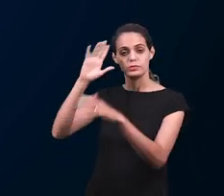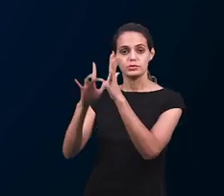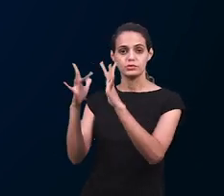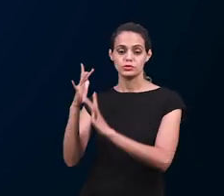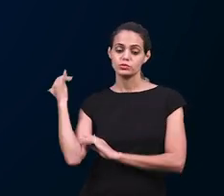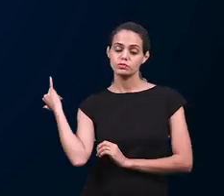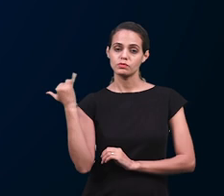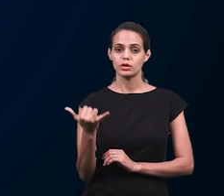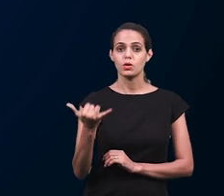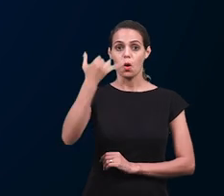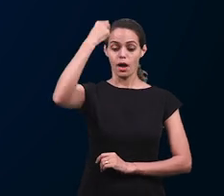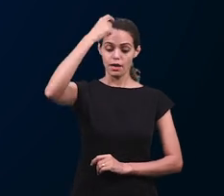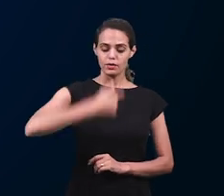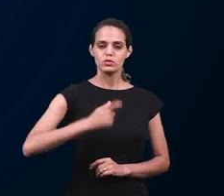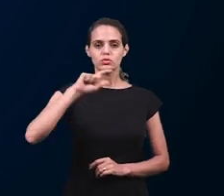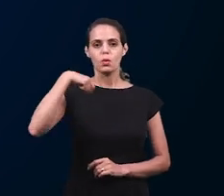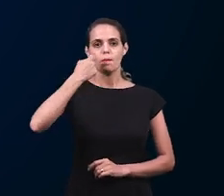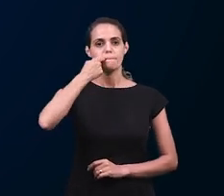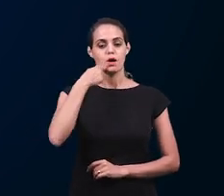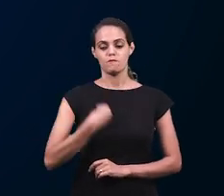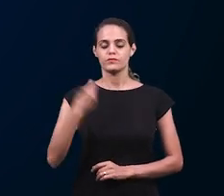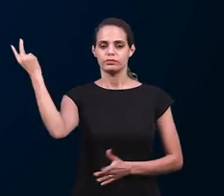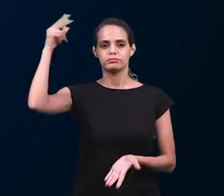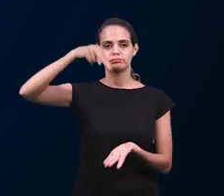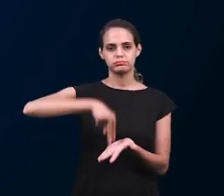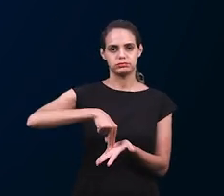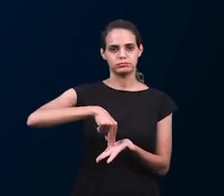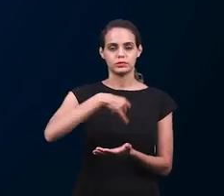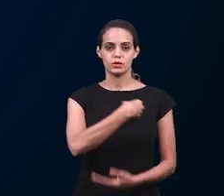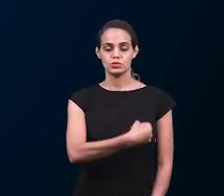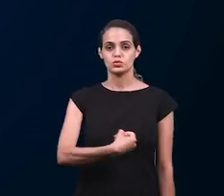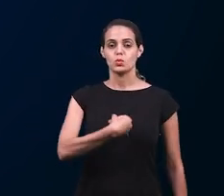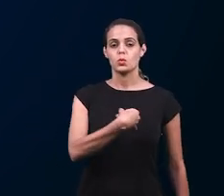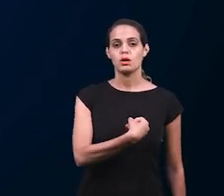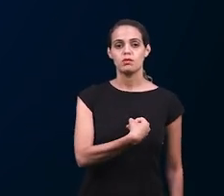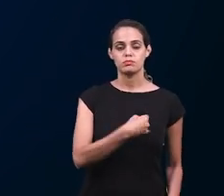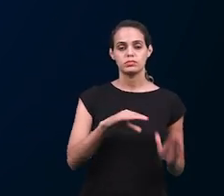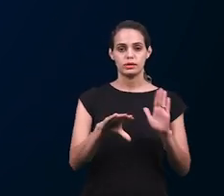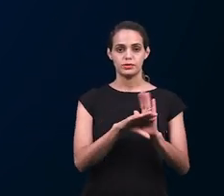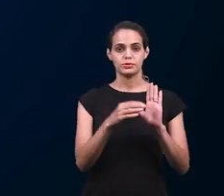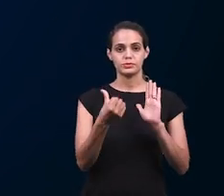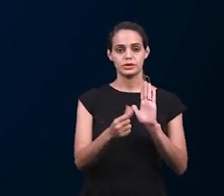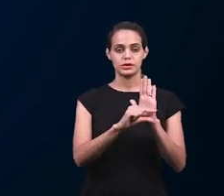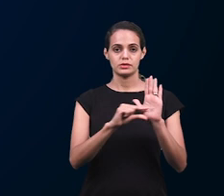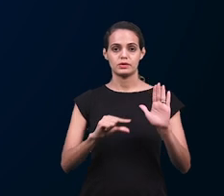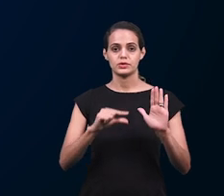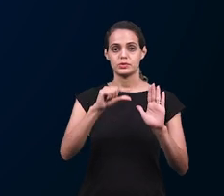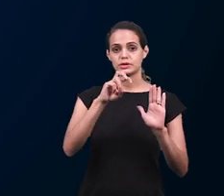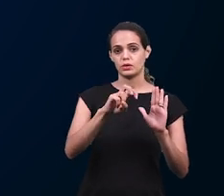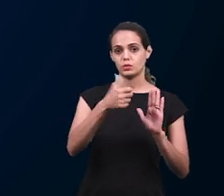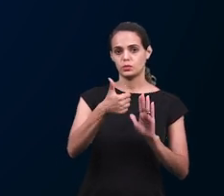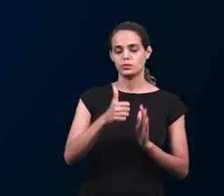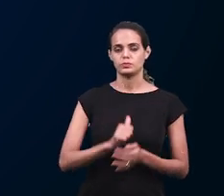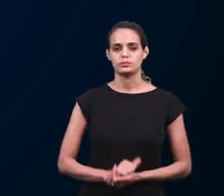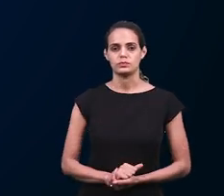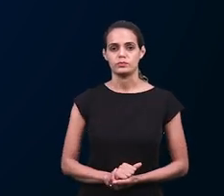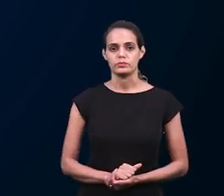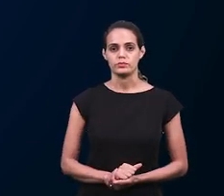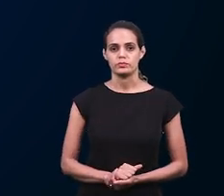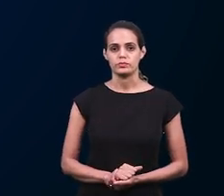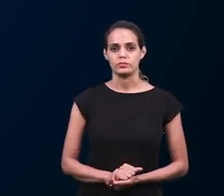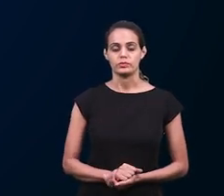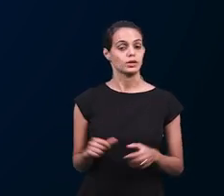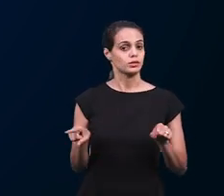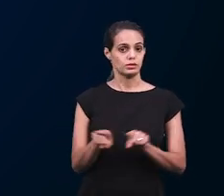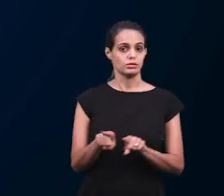também diz que ele é o pão vivo que desceu do céu. Em João, Evangelho de João, capítulo 6, verso 51.